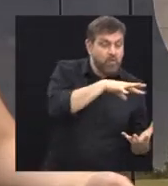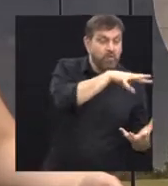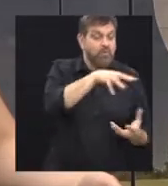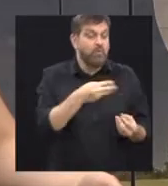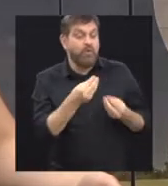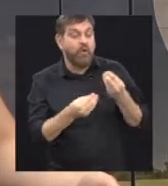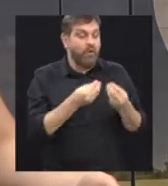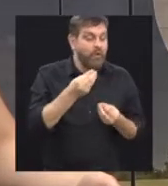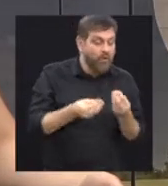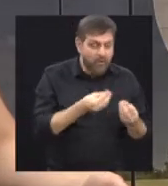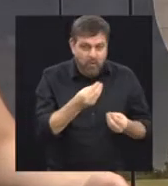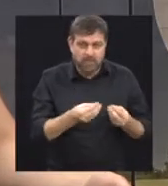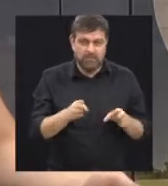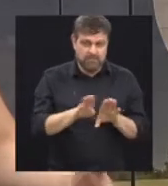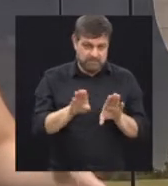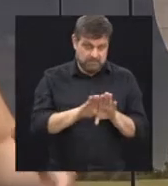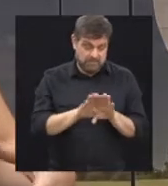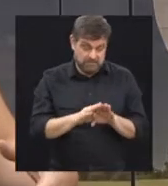as atividades, né?